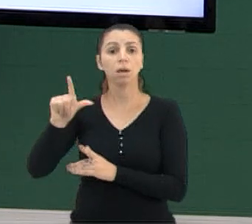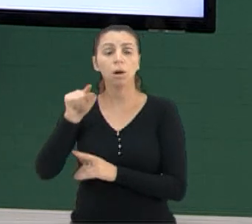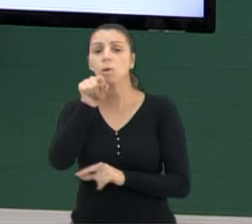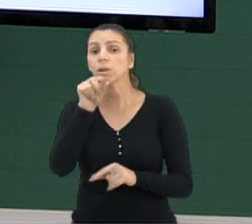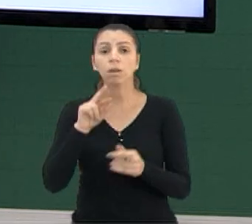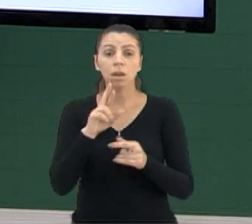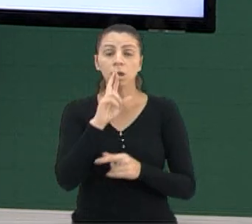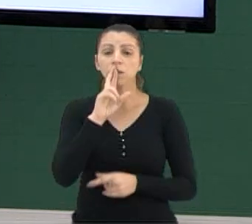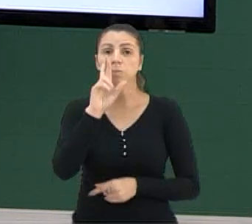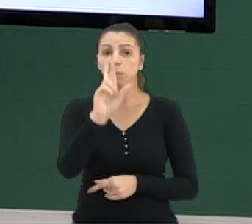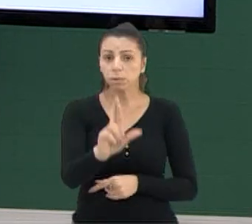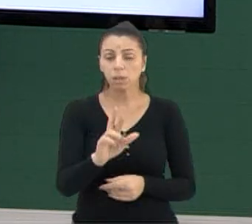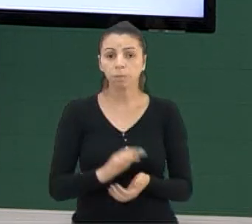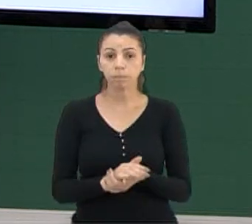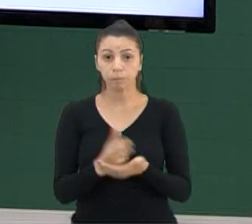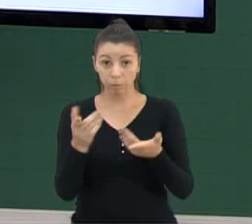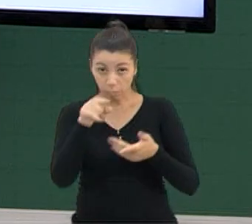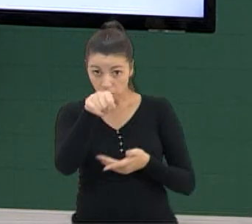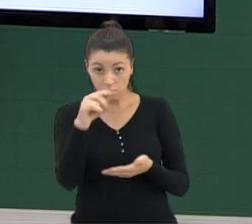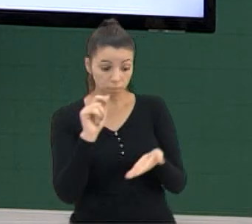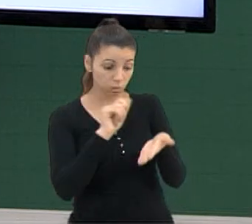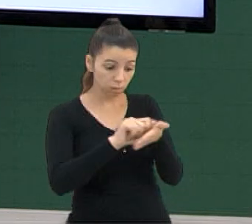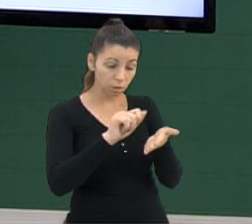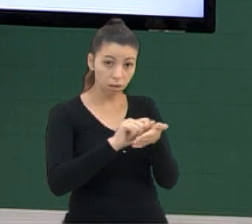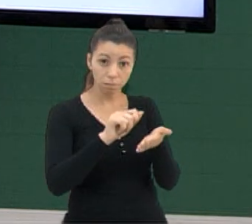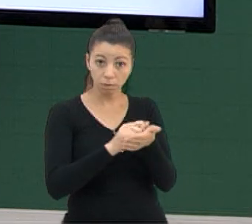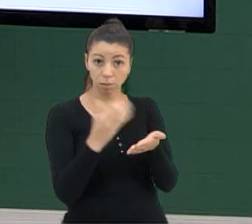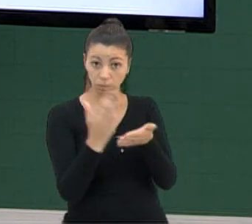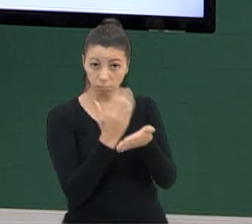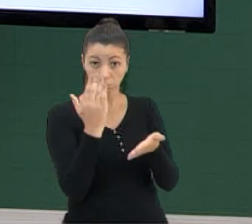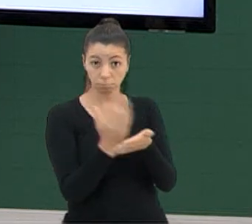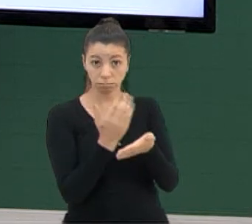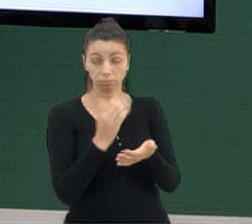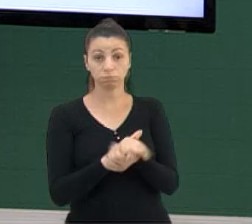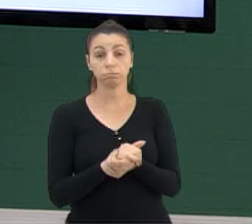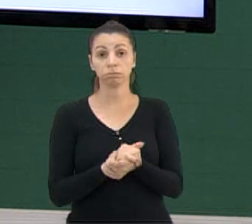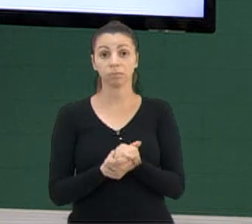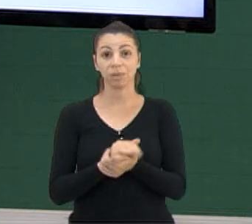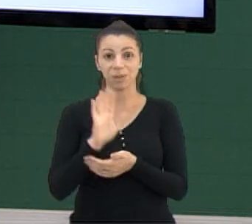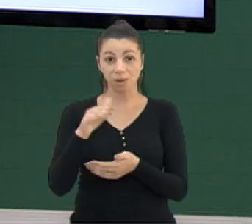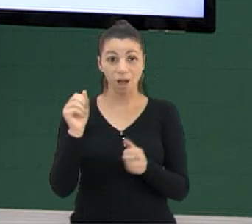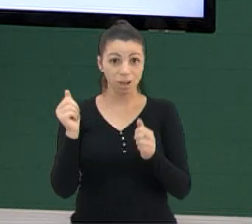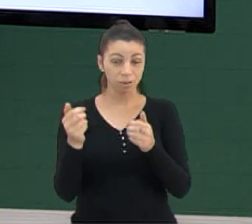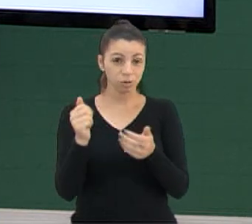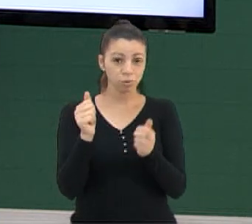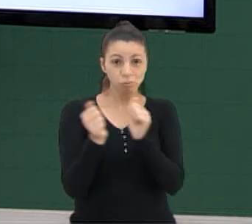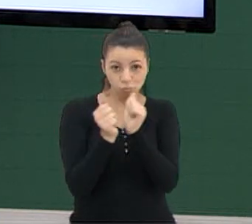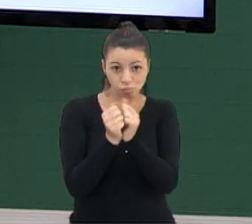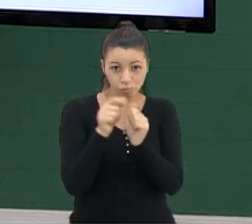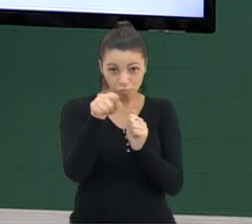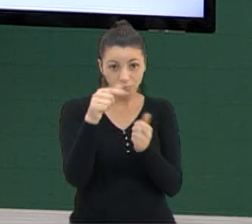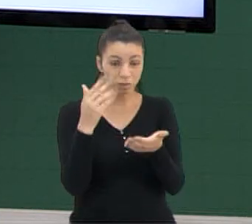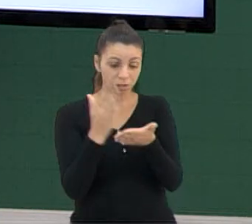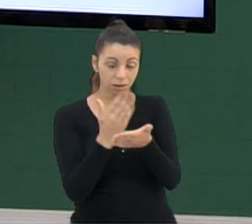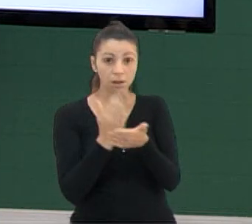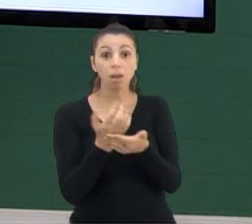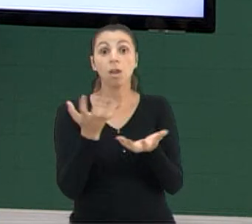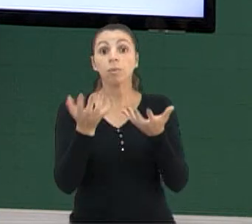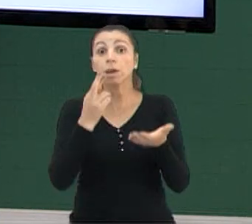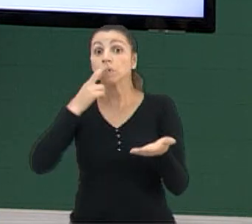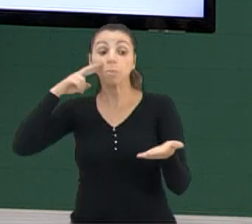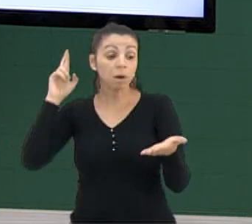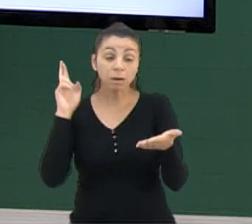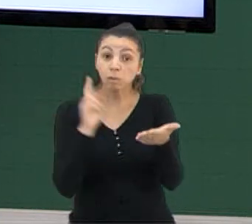responderiam? Vocês vão escrever no caderno de vocês, que eu espero que já esteja aí com vocês. Eu quero uma